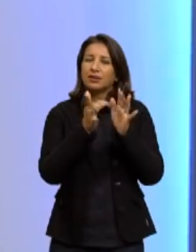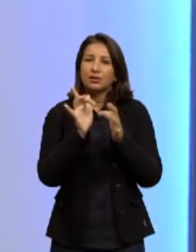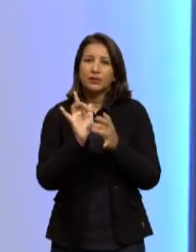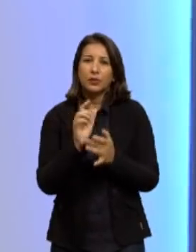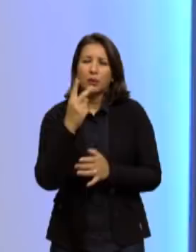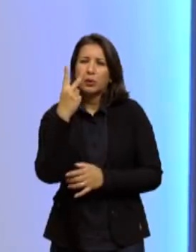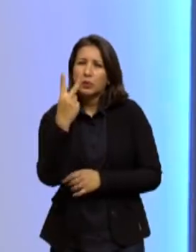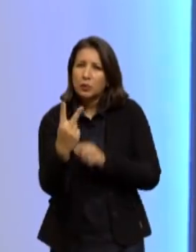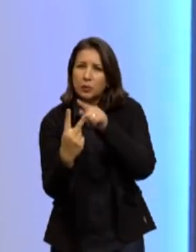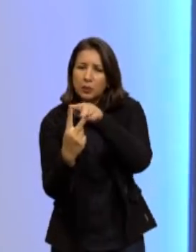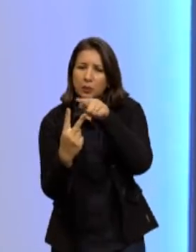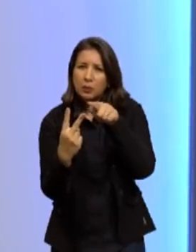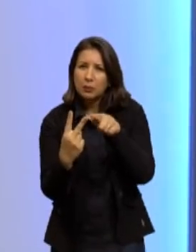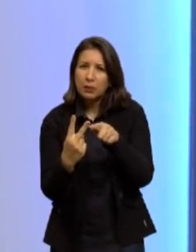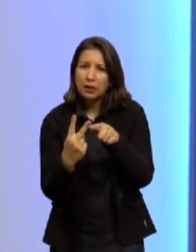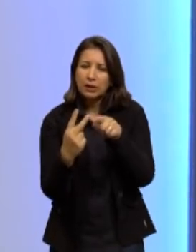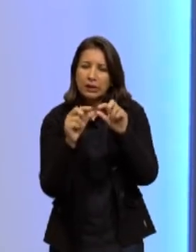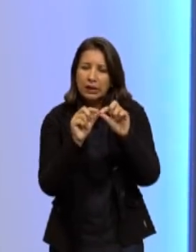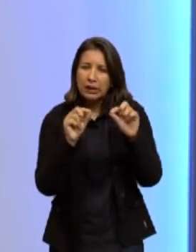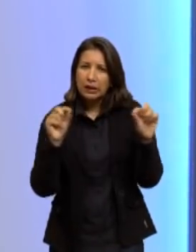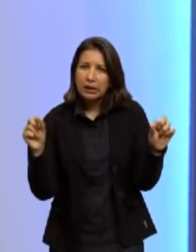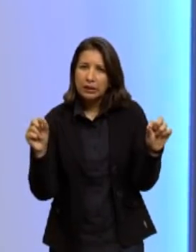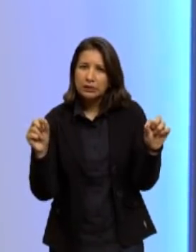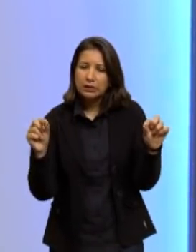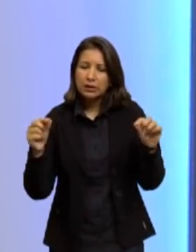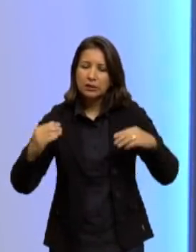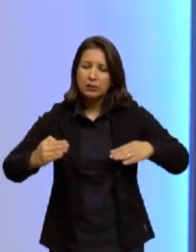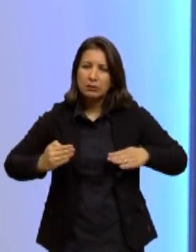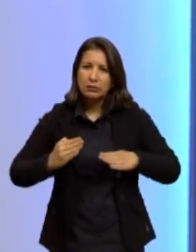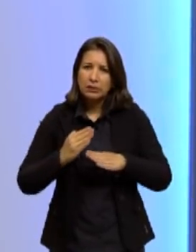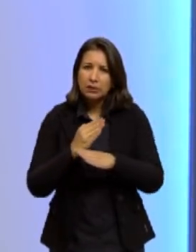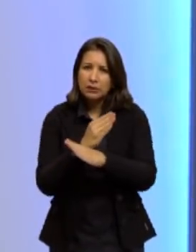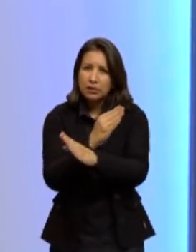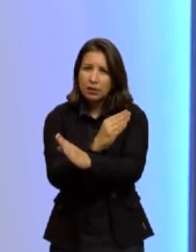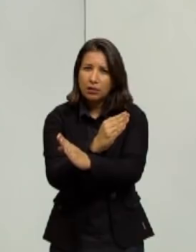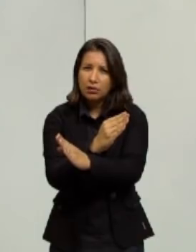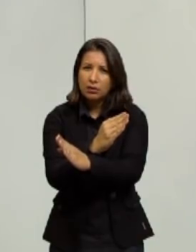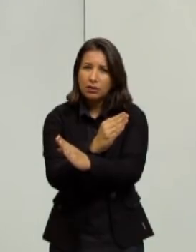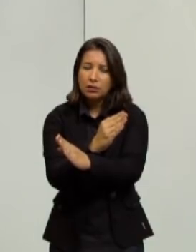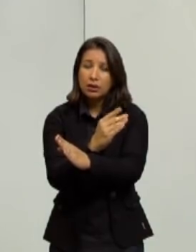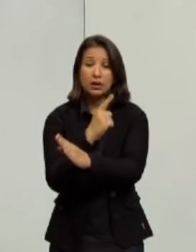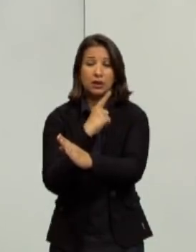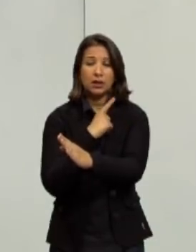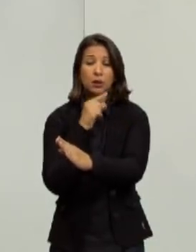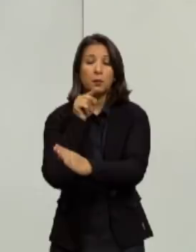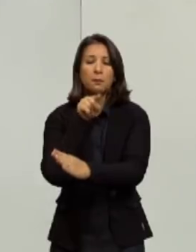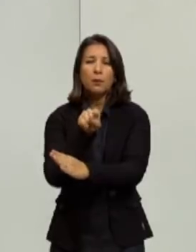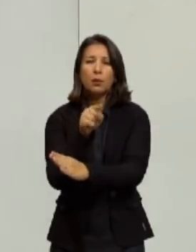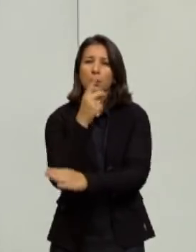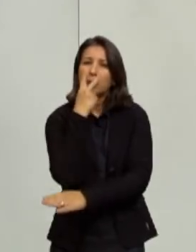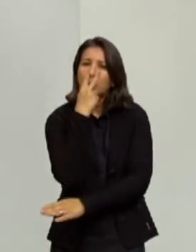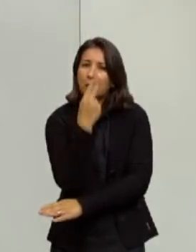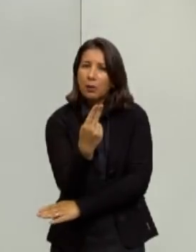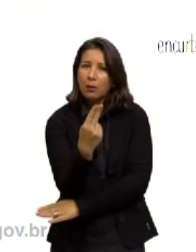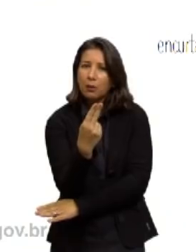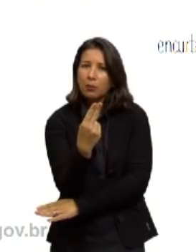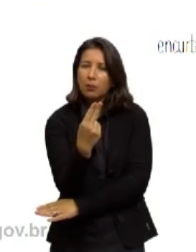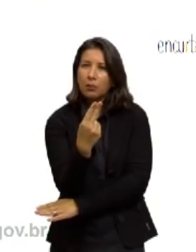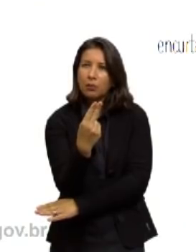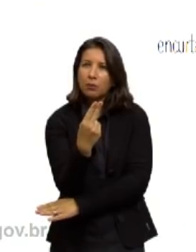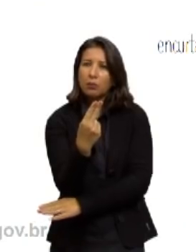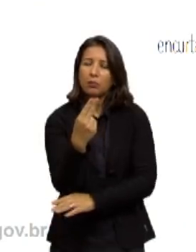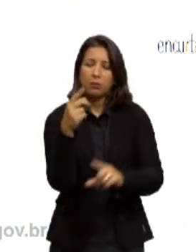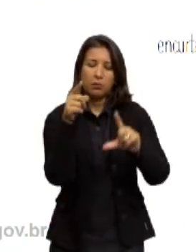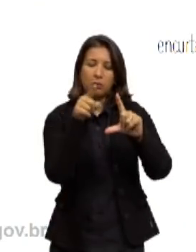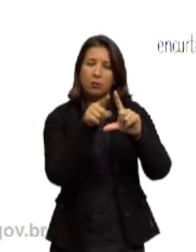duas retas são transversais fiquei mesmo tem um ponto comum de um feixe de